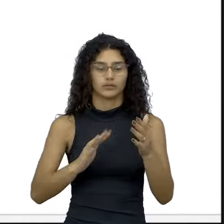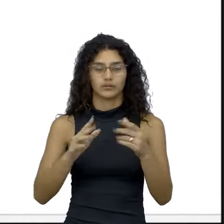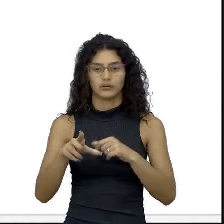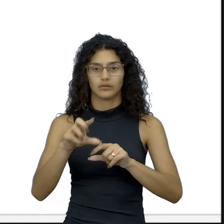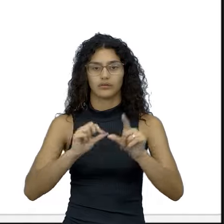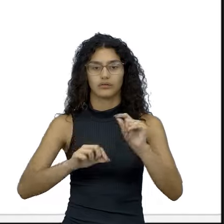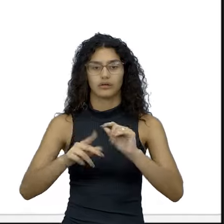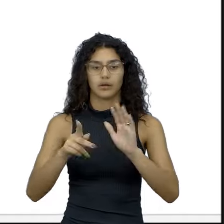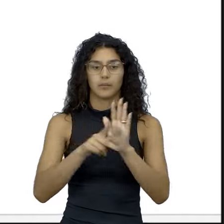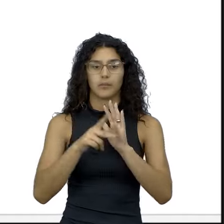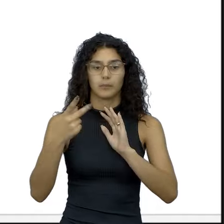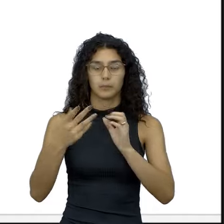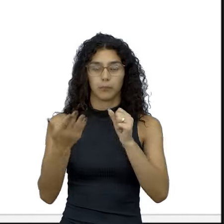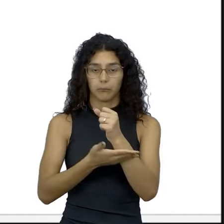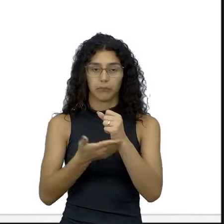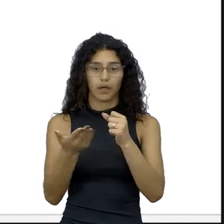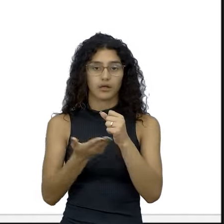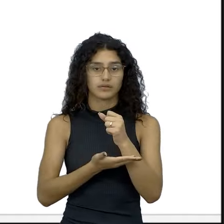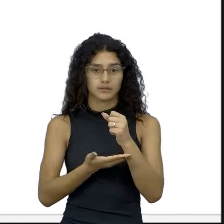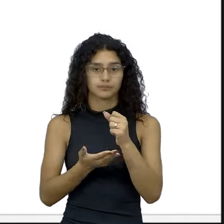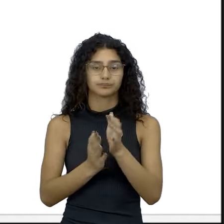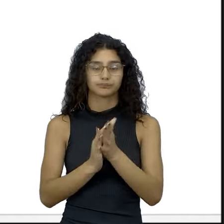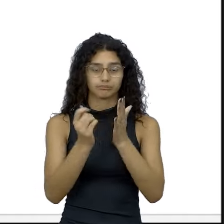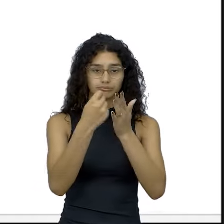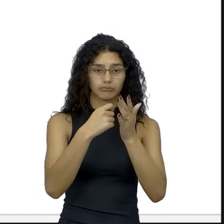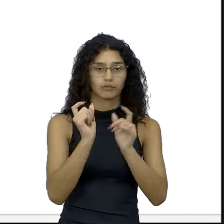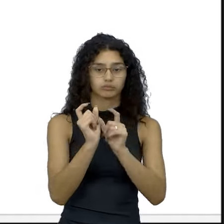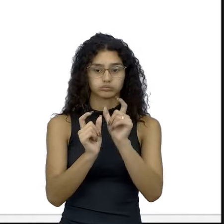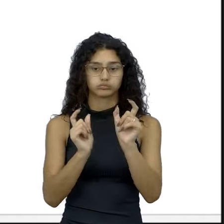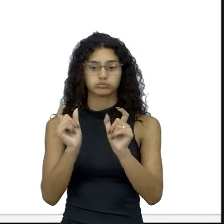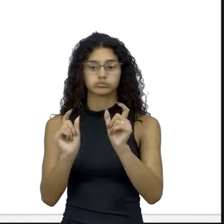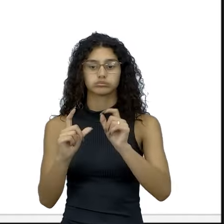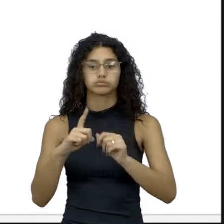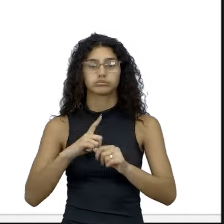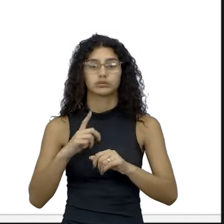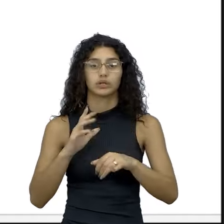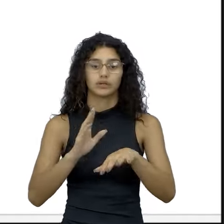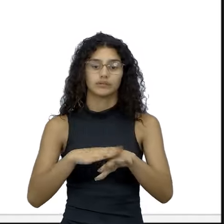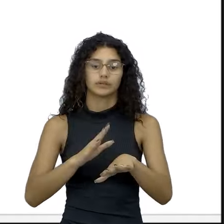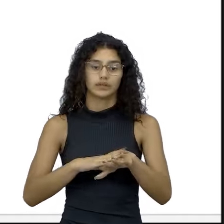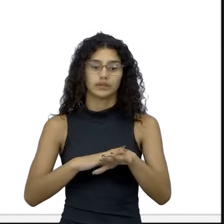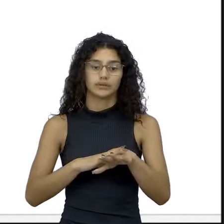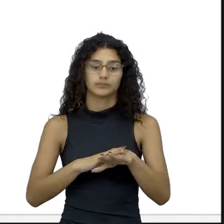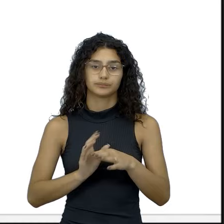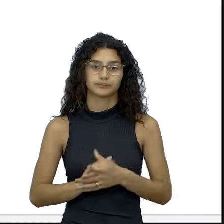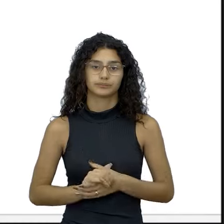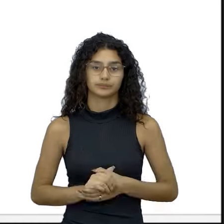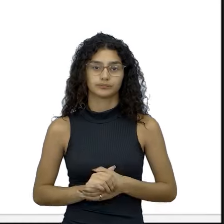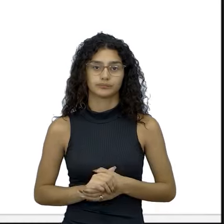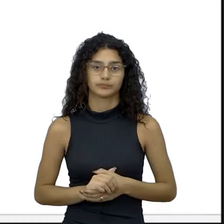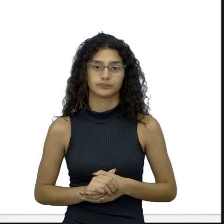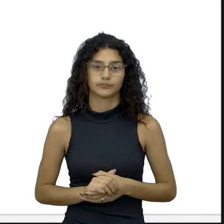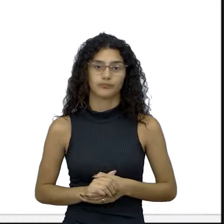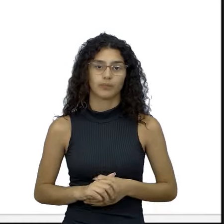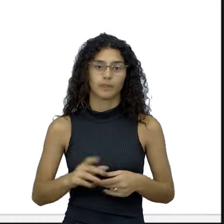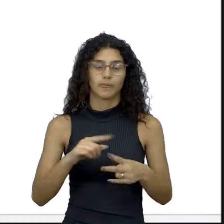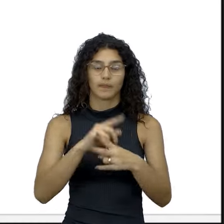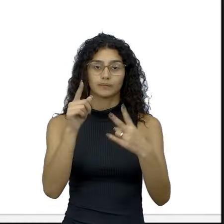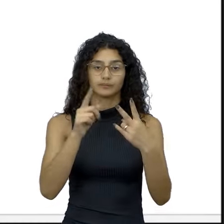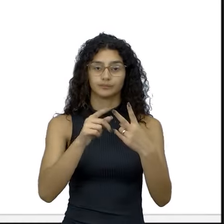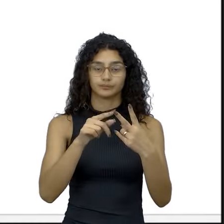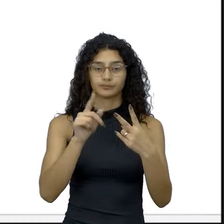um deles para base, né, para escrever o verbete que eles irão produzir. O segundo